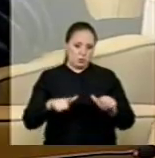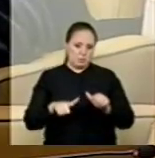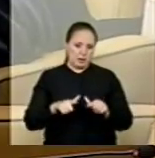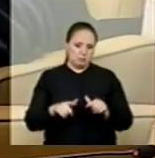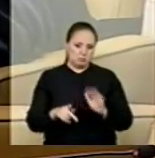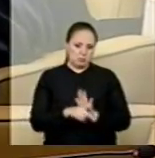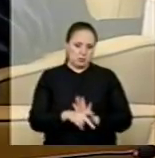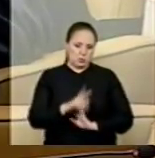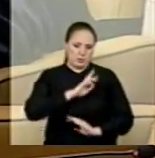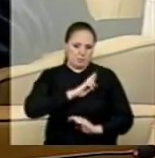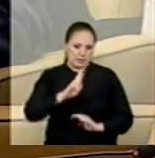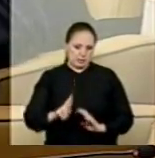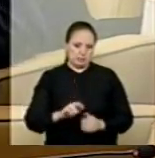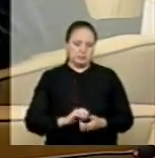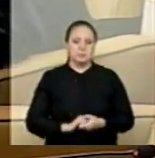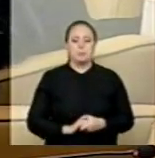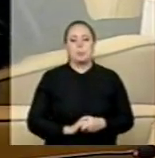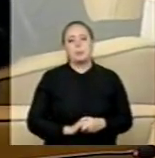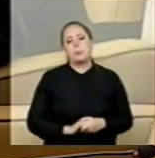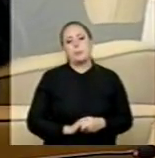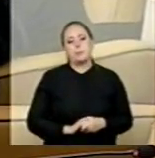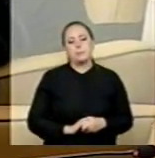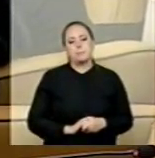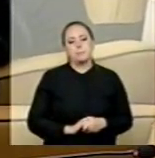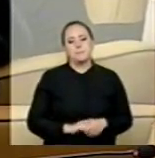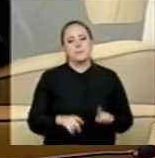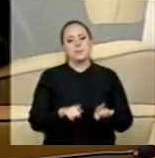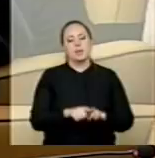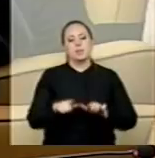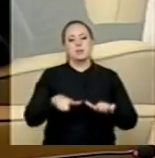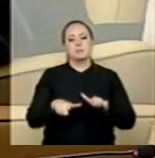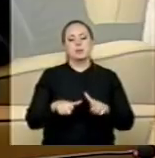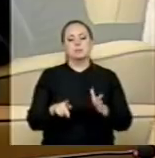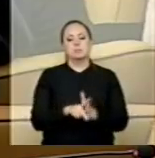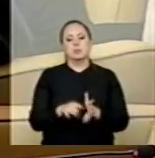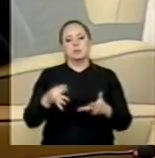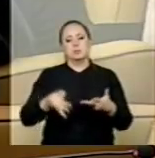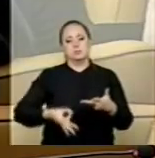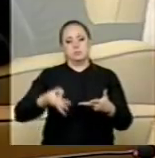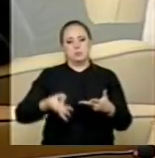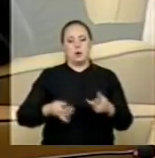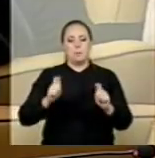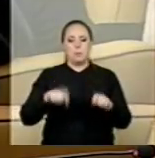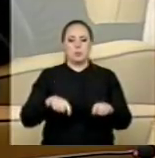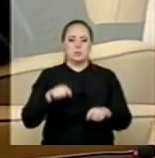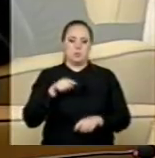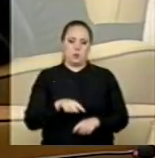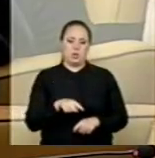É impróprio buscar a atuação providencial do judiciário, possível neste